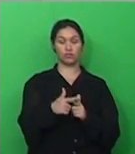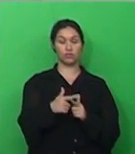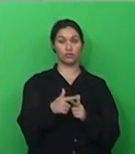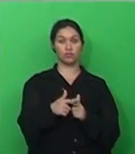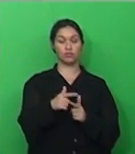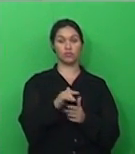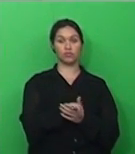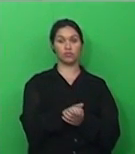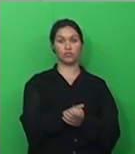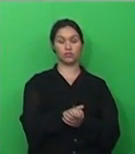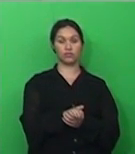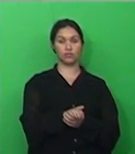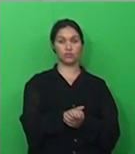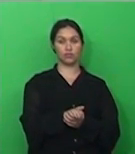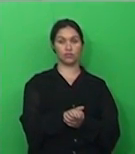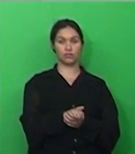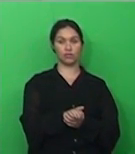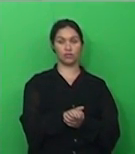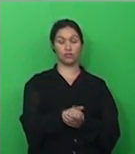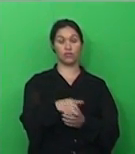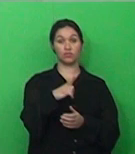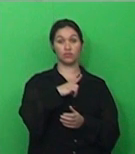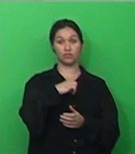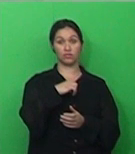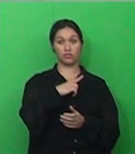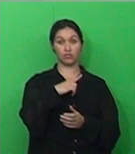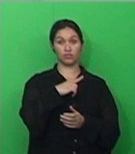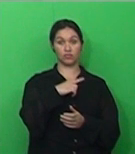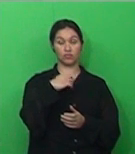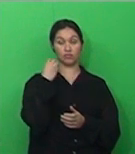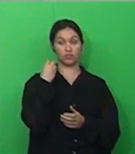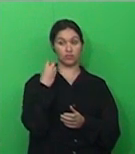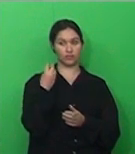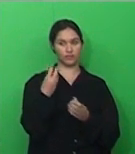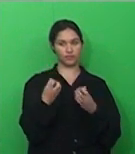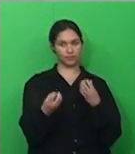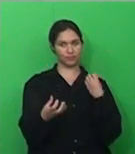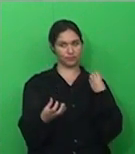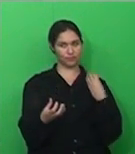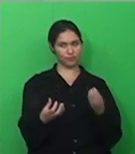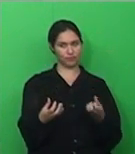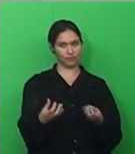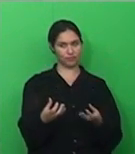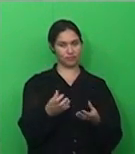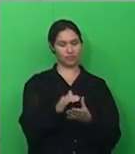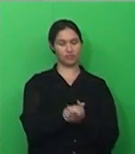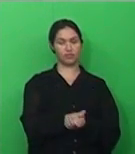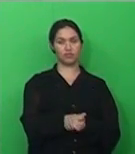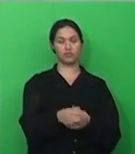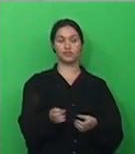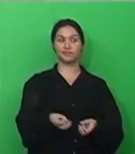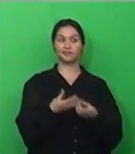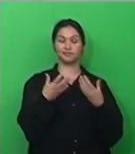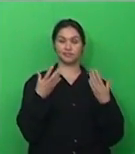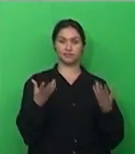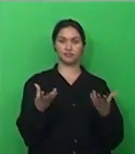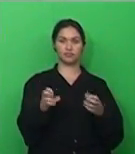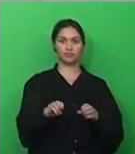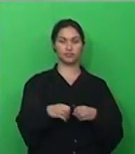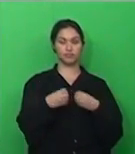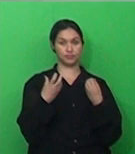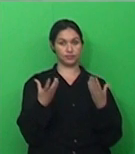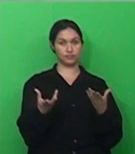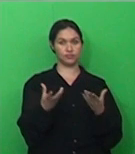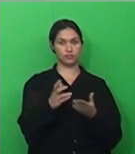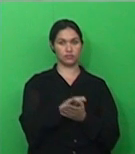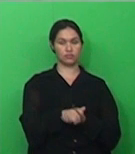ainda considerável aumento de despesa, sem indicação da respectiva fonte. Desse modo, ao criar a obrigação a